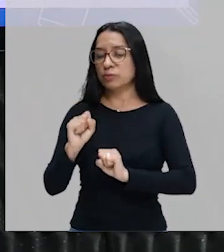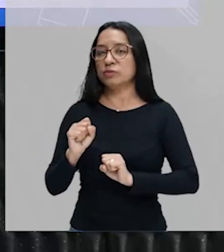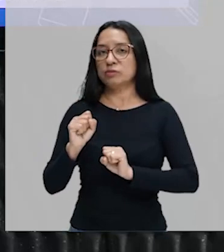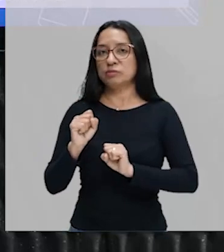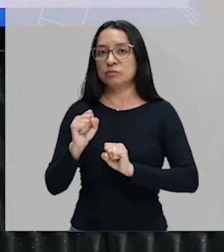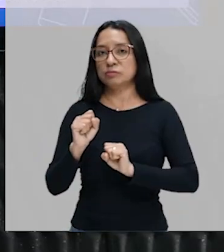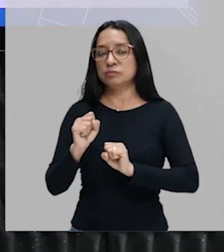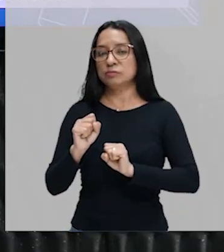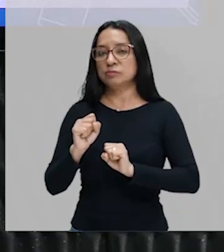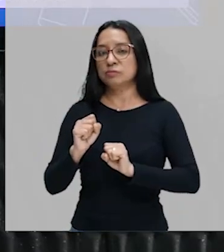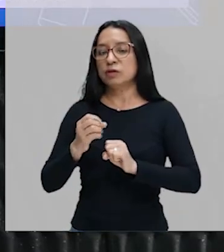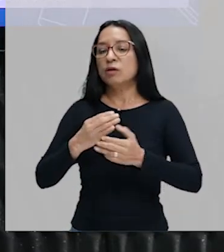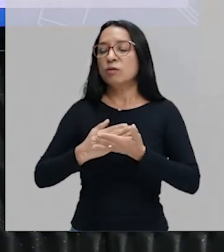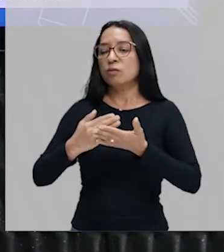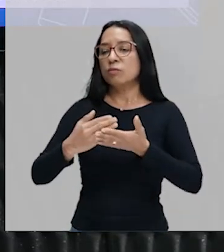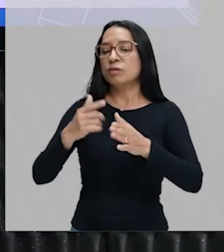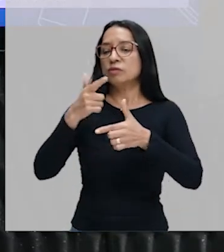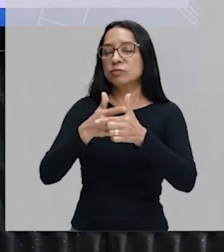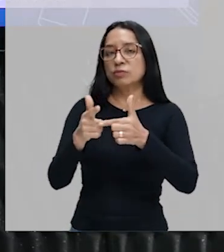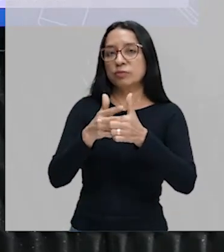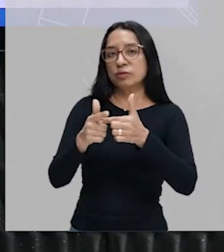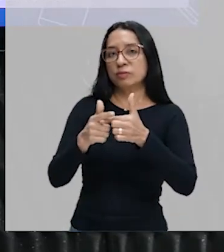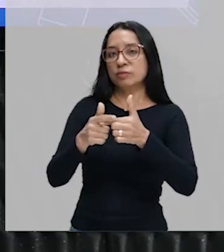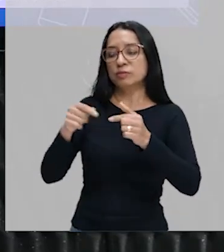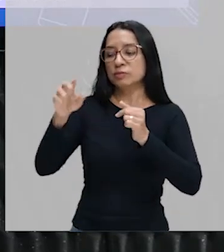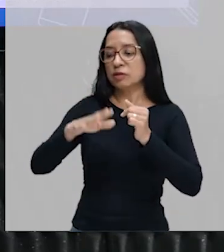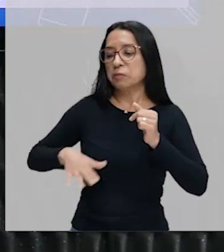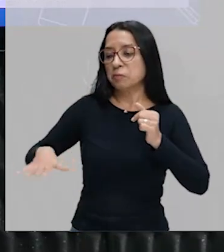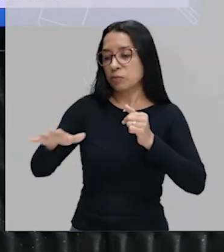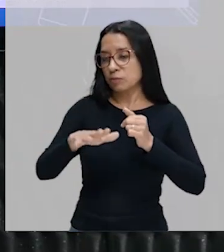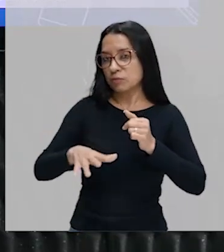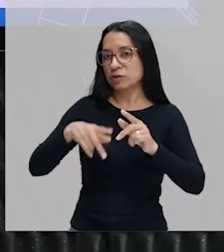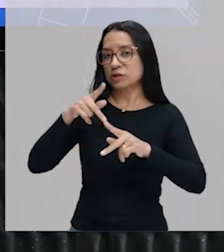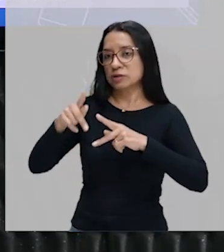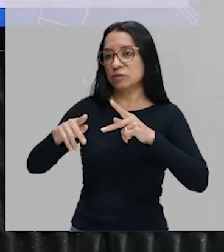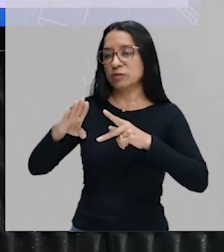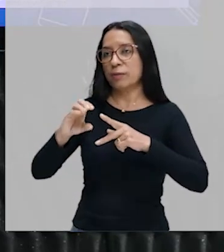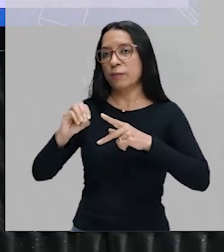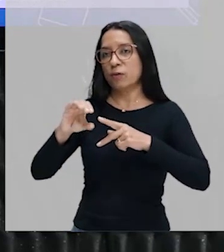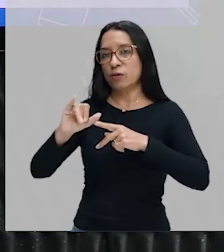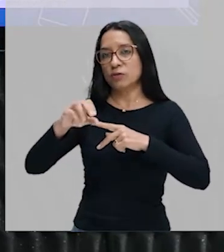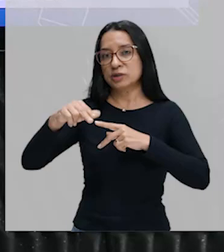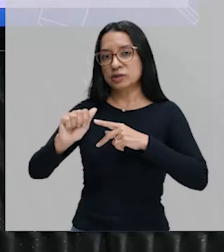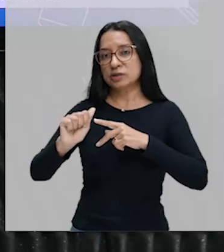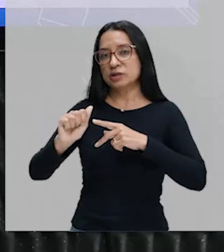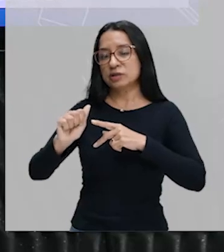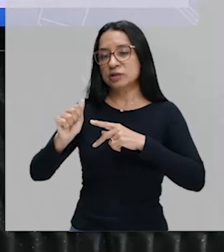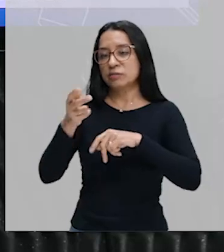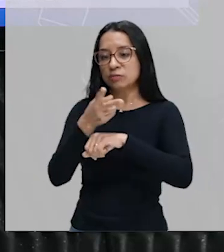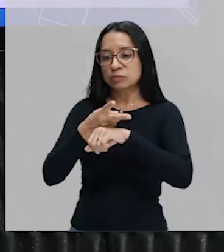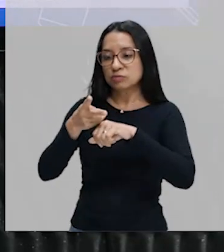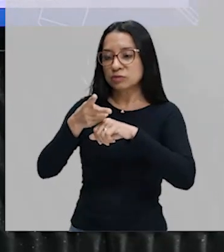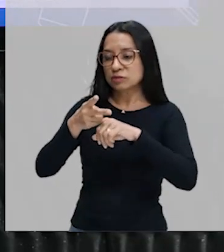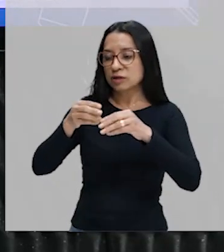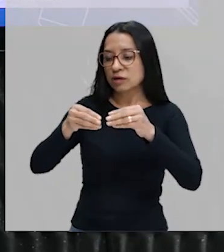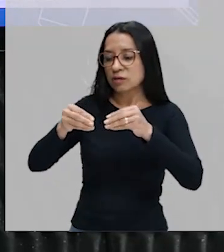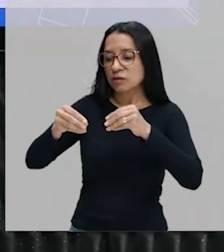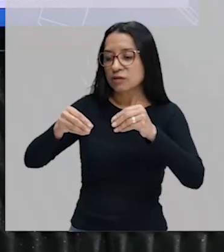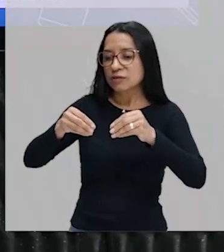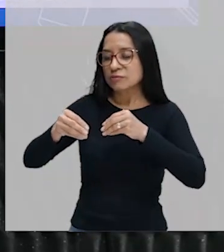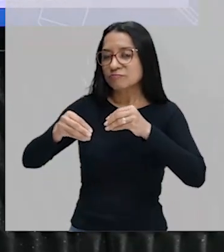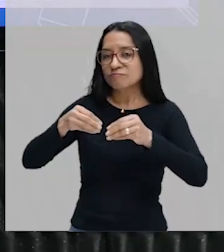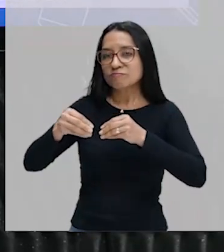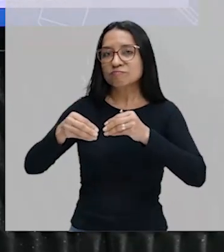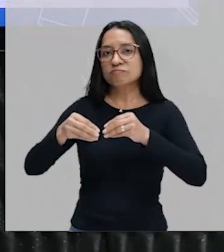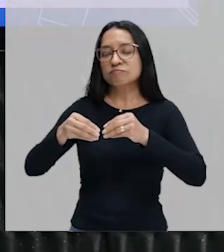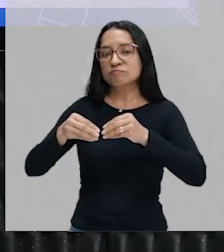tá certo? E aí começa o problema. Quando a população, por exemplo, da Bósnia resolve buscar fragmentar a Iugoslávia, sair da